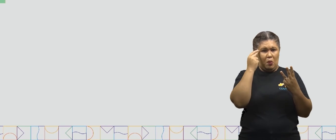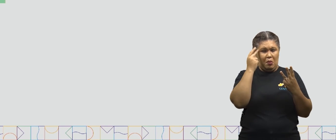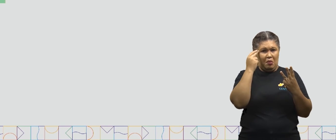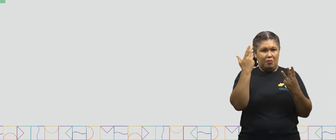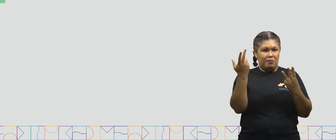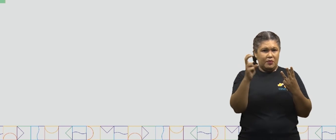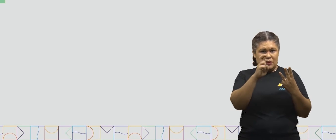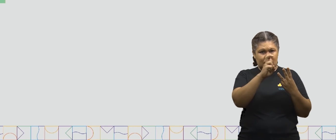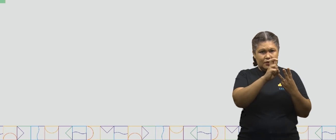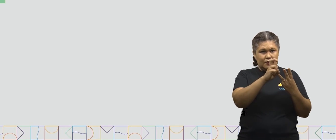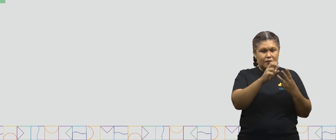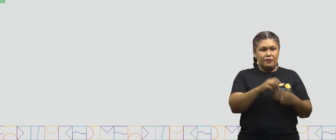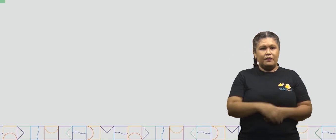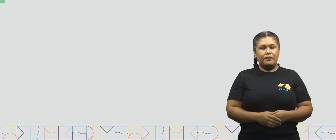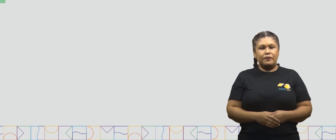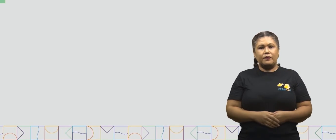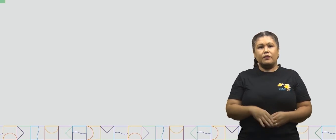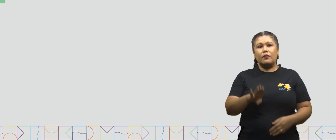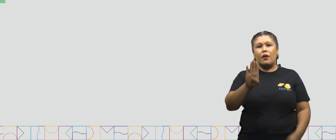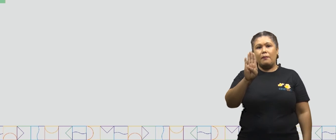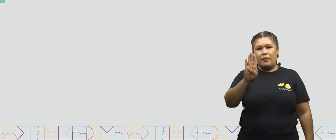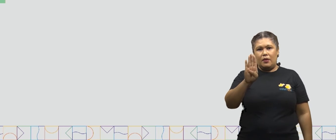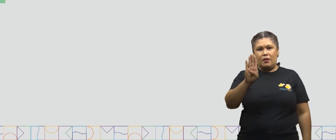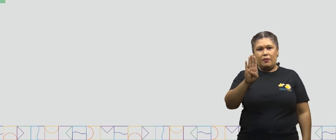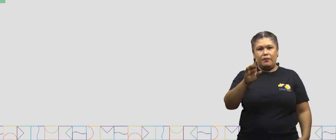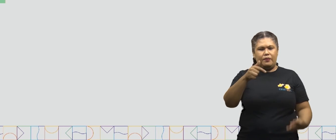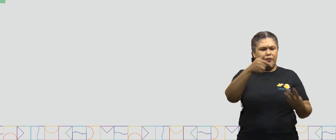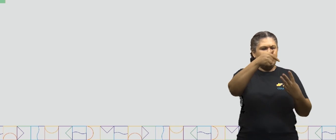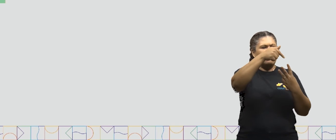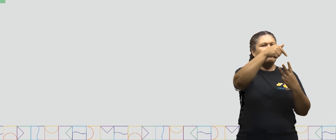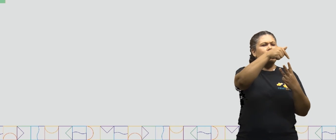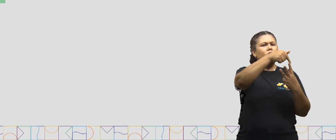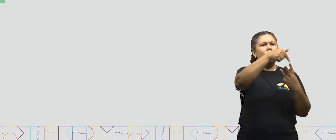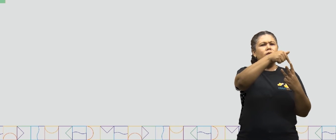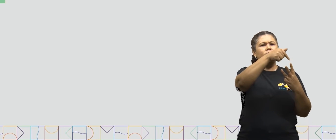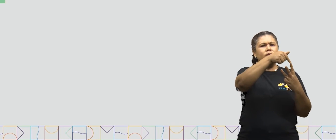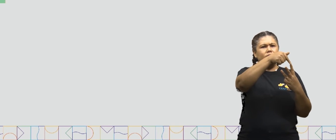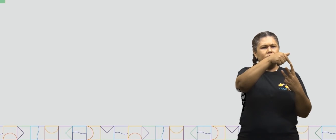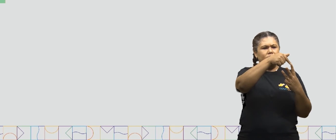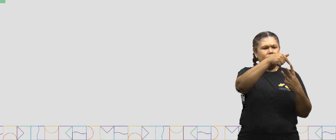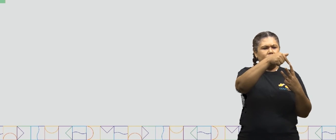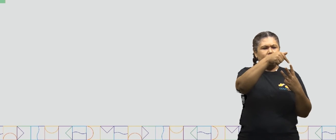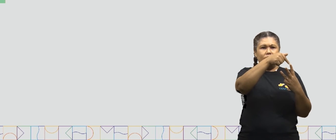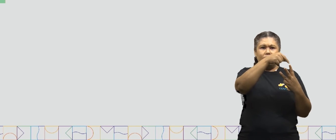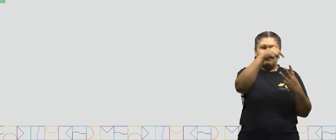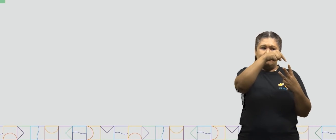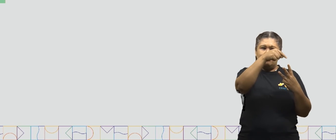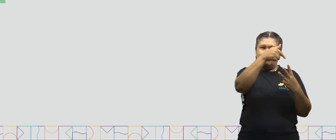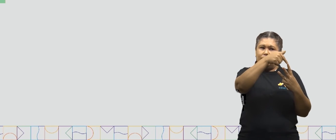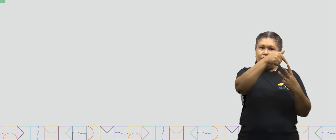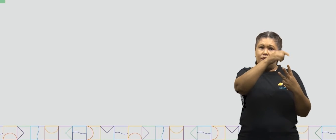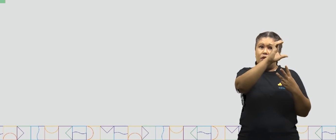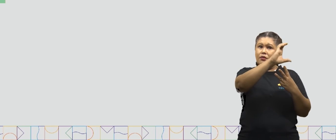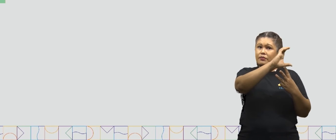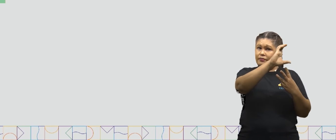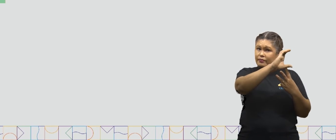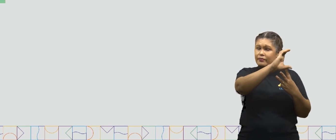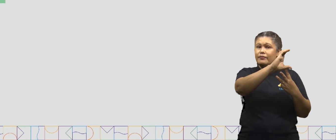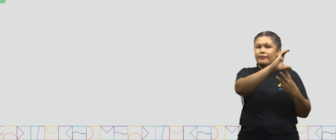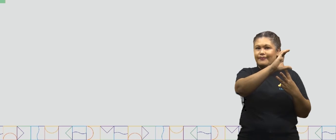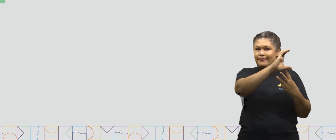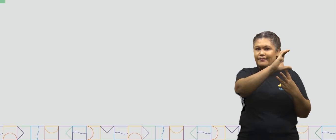5. Muito bem. Na letra B, o 7 aí está posicionado